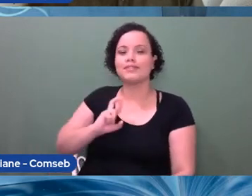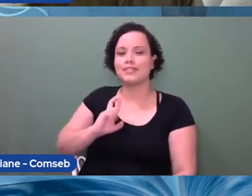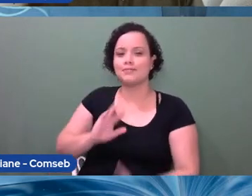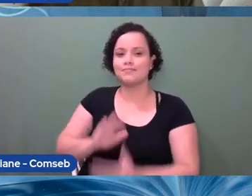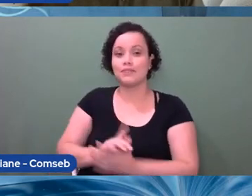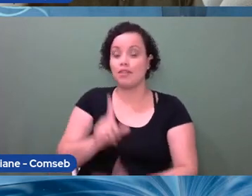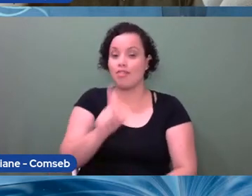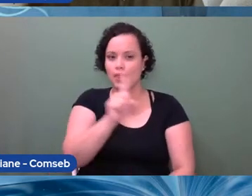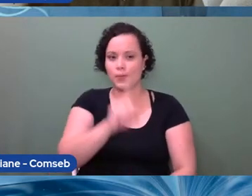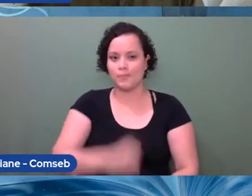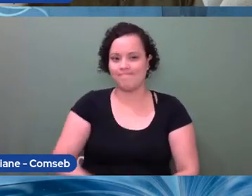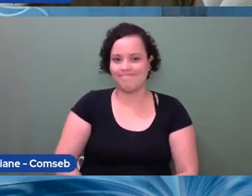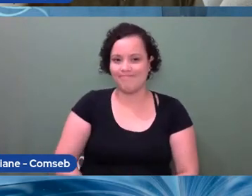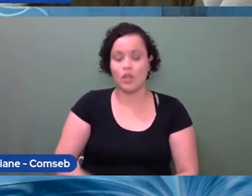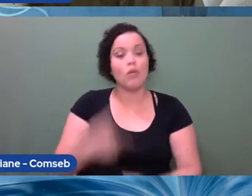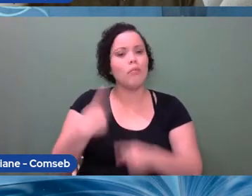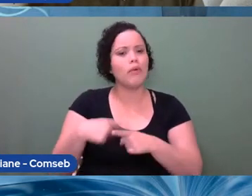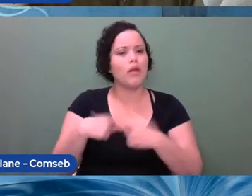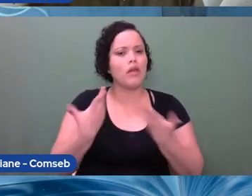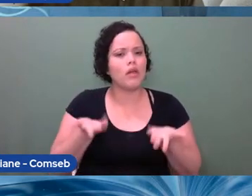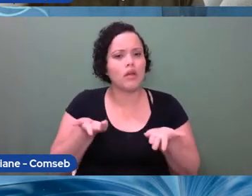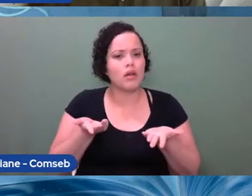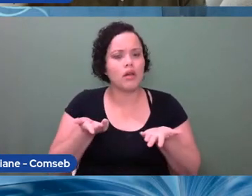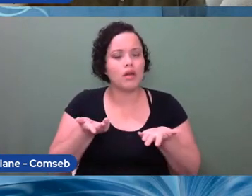não. Por quê?